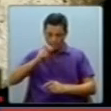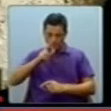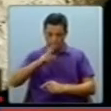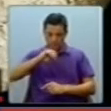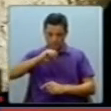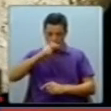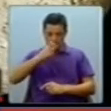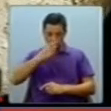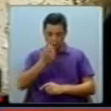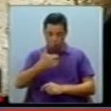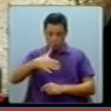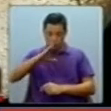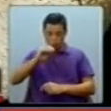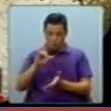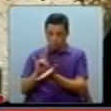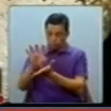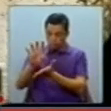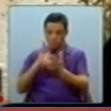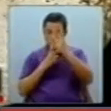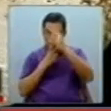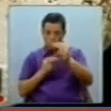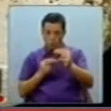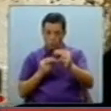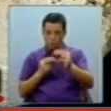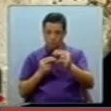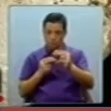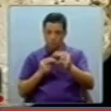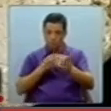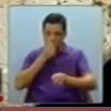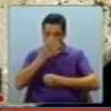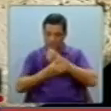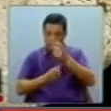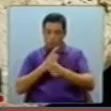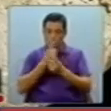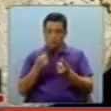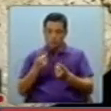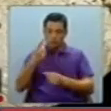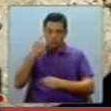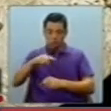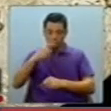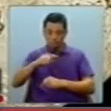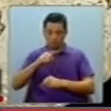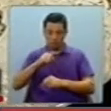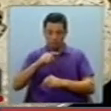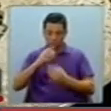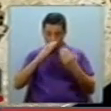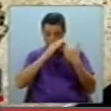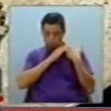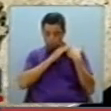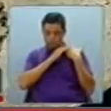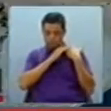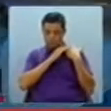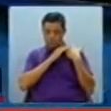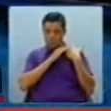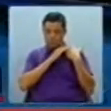alguém, a órbita destas duas luas deve explicar-nos qual deles é que terá sido o responsável. Bom, e de